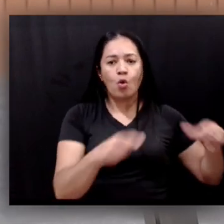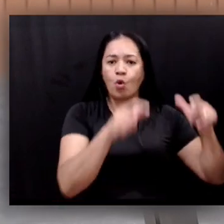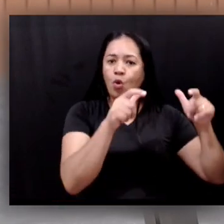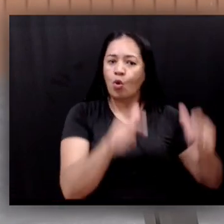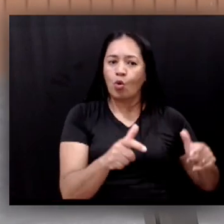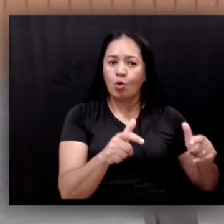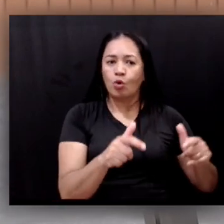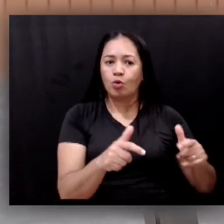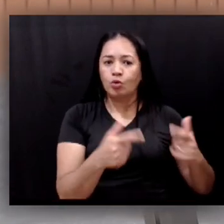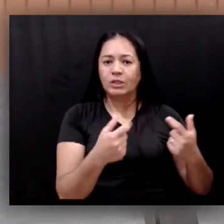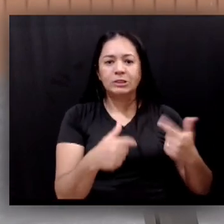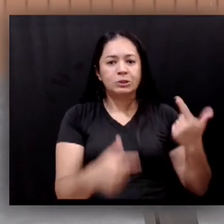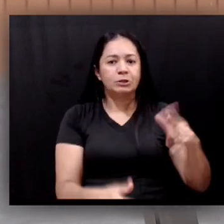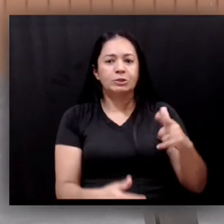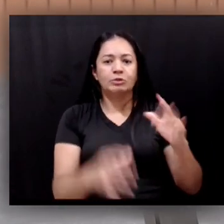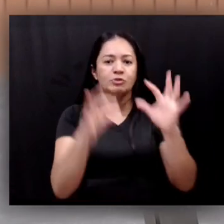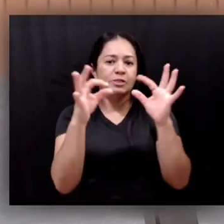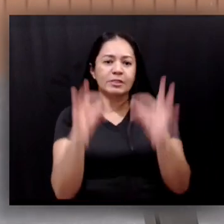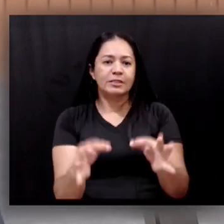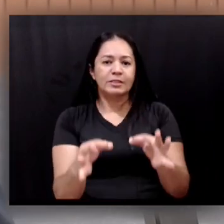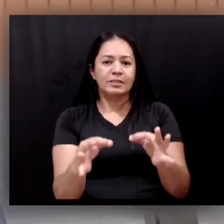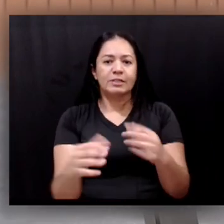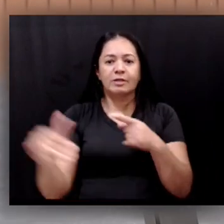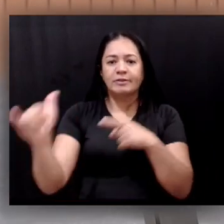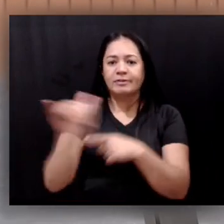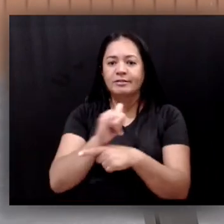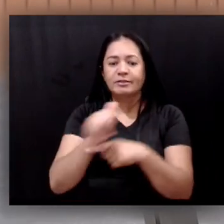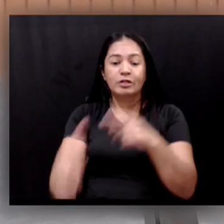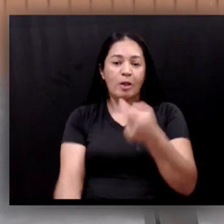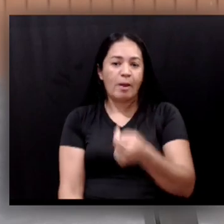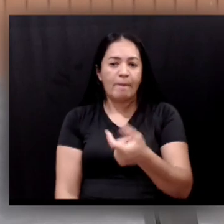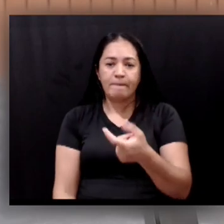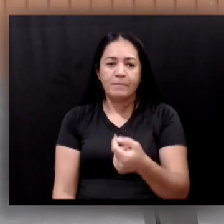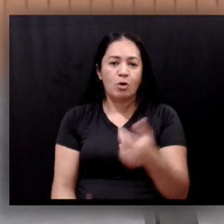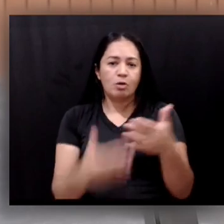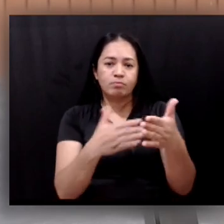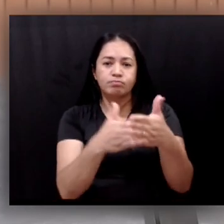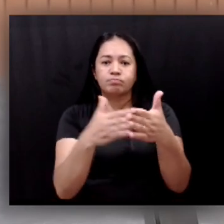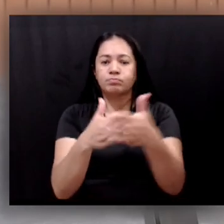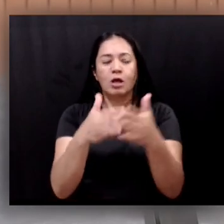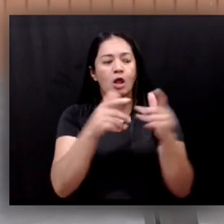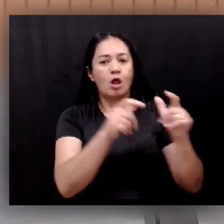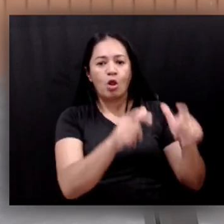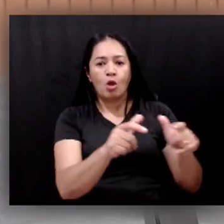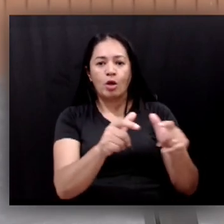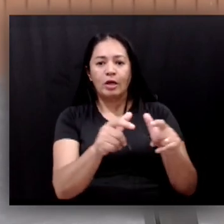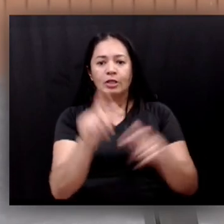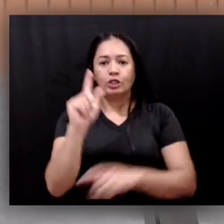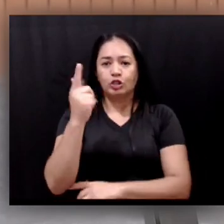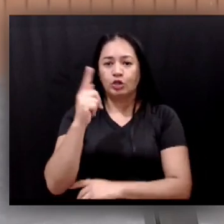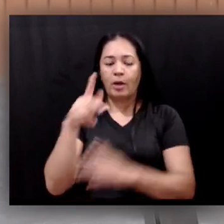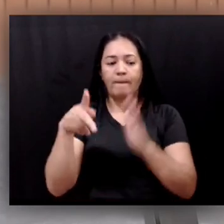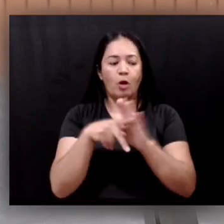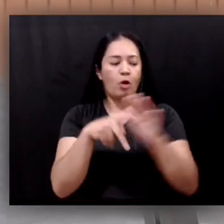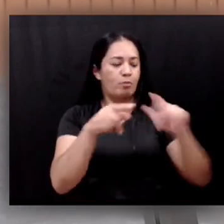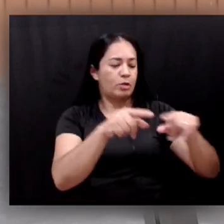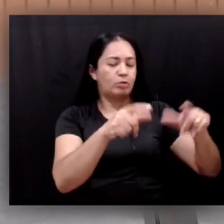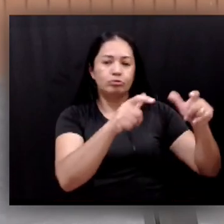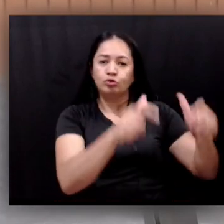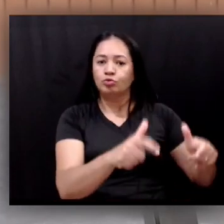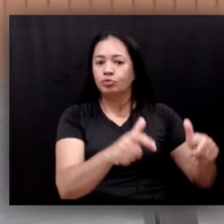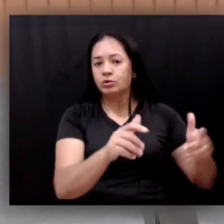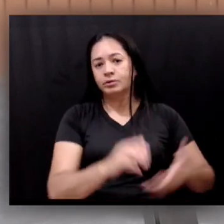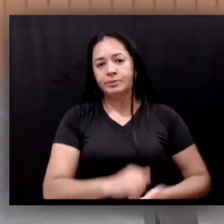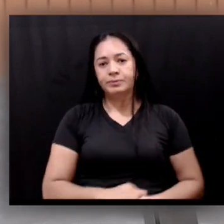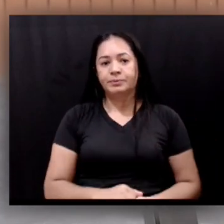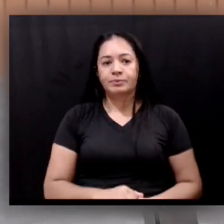muito menos ferramentas para se delimitar áreas geográficas de um terreno, de um espaço, no caso, na